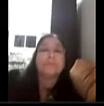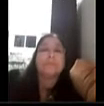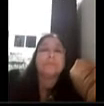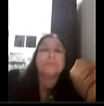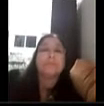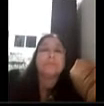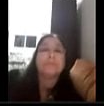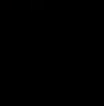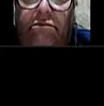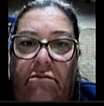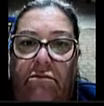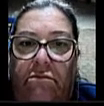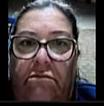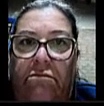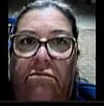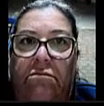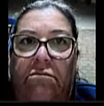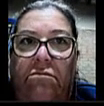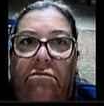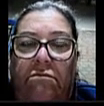Pronto, seis e dez, vamos começar?